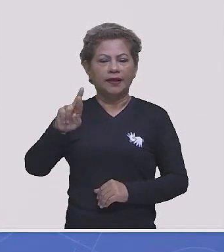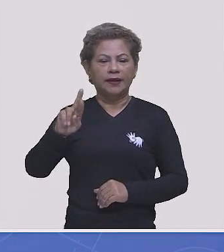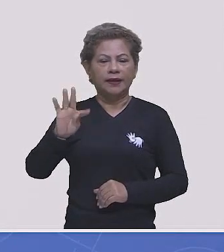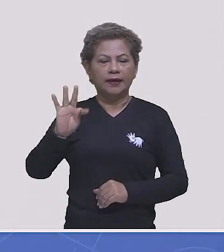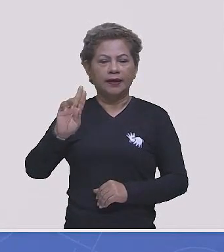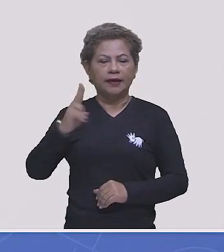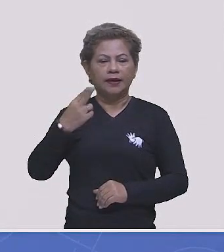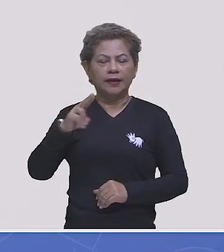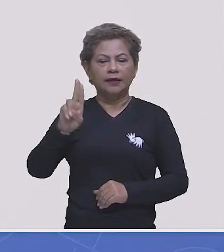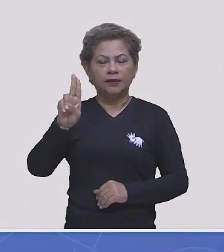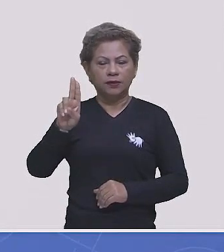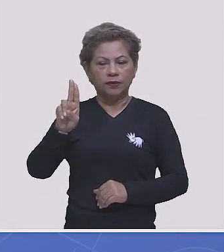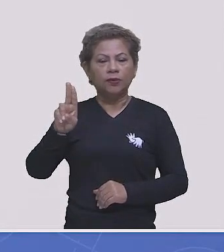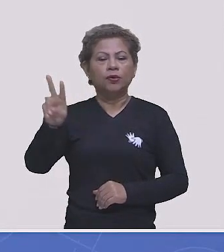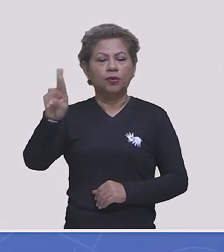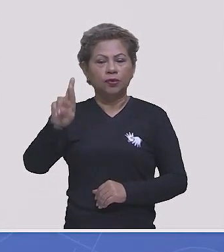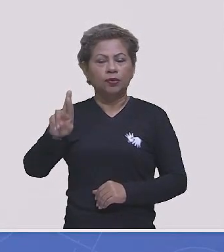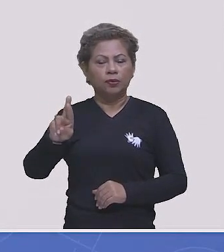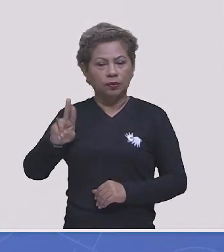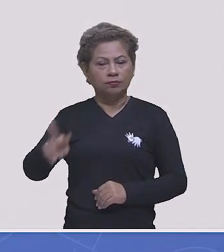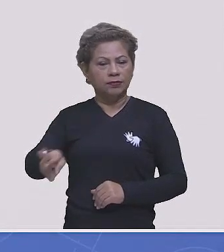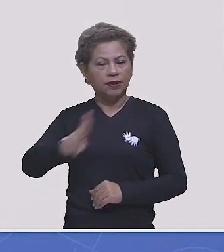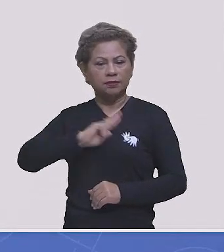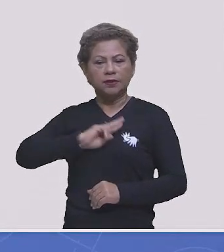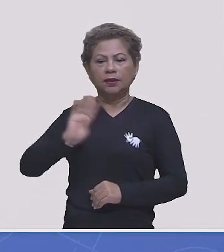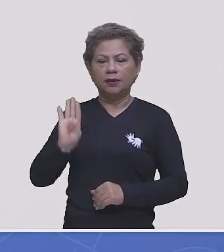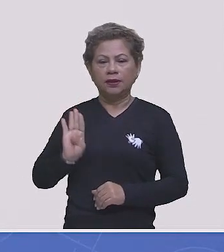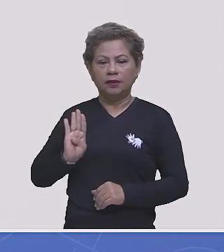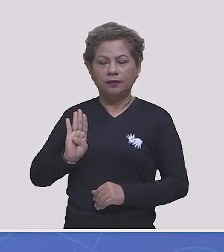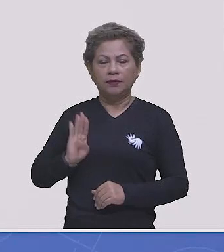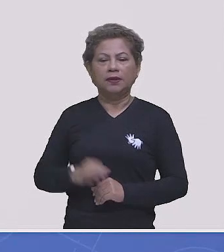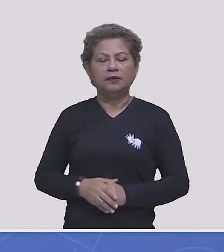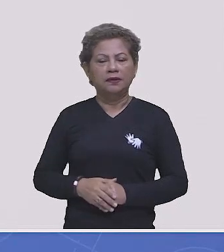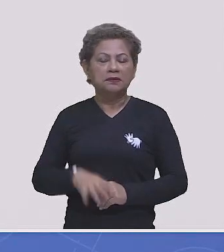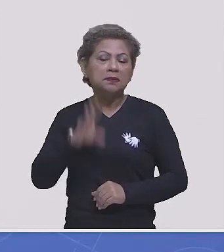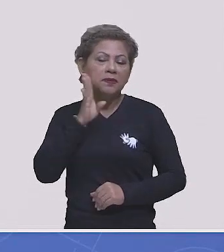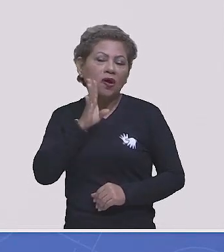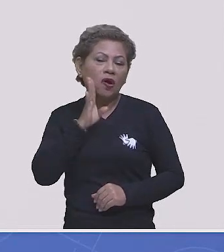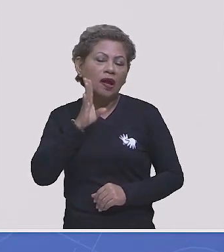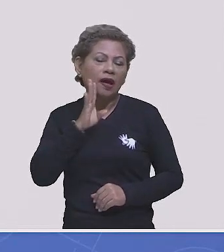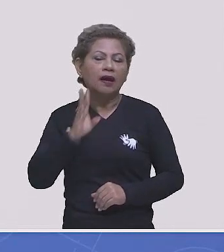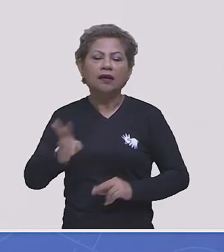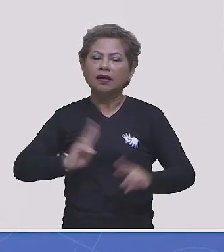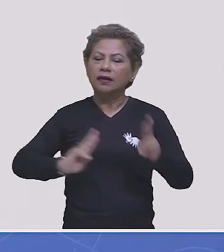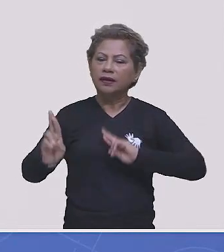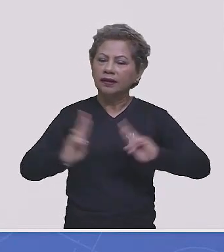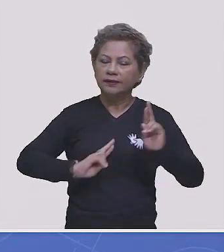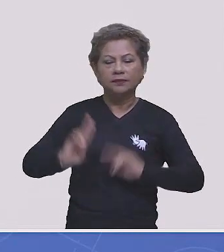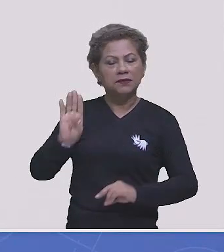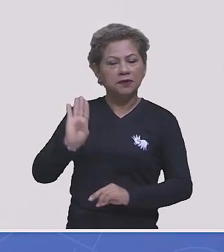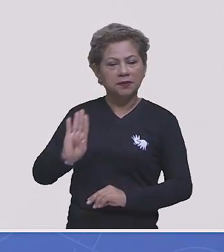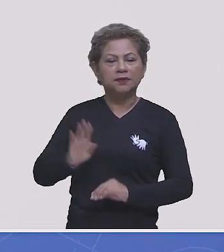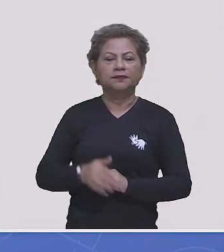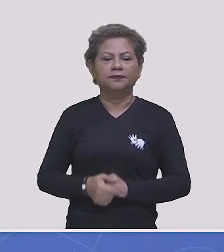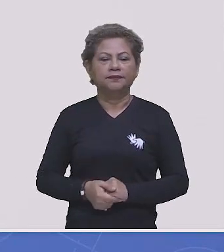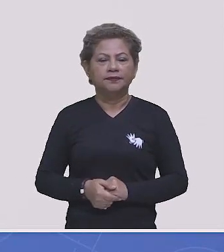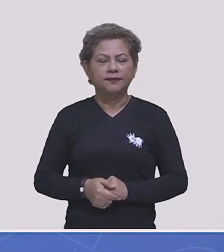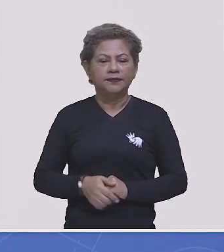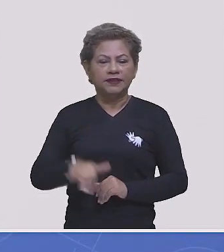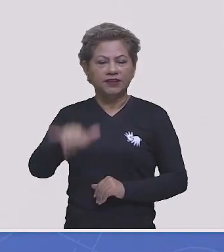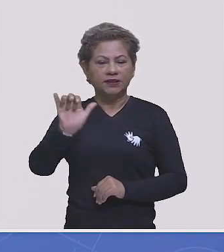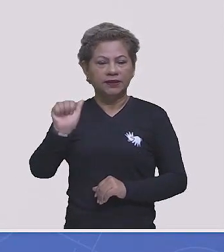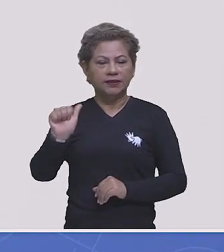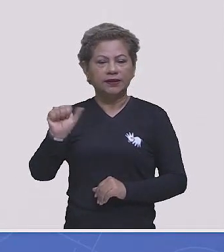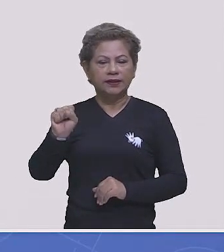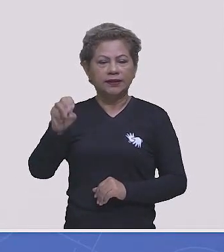colocou também que é a alternativa B. Olha, estou vendo vários de vocês, né, colocando a alternativa B. A Yasmin